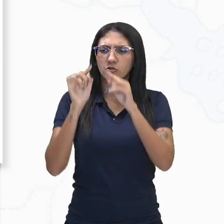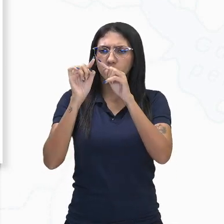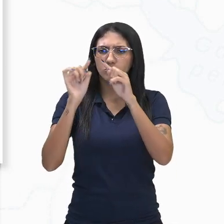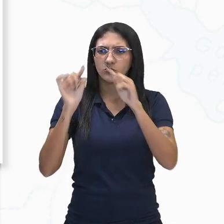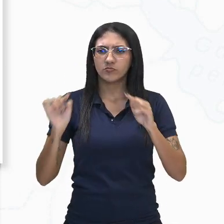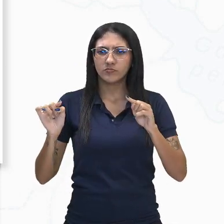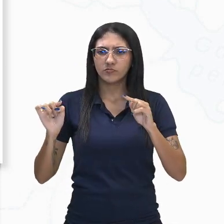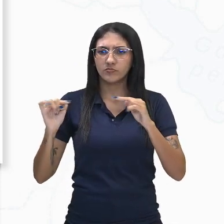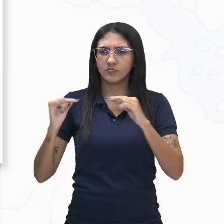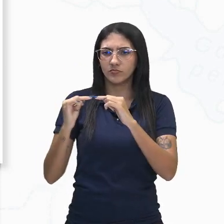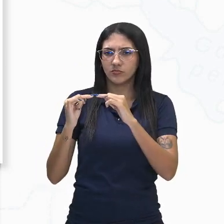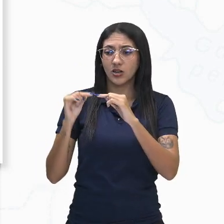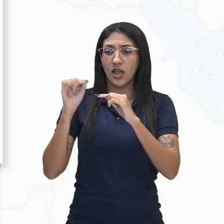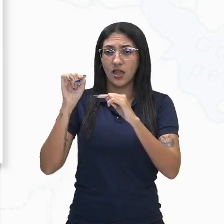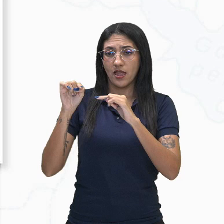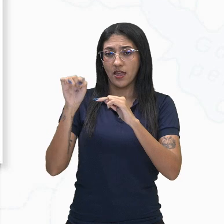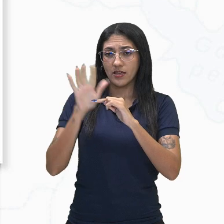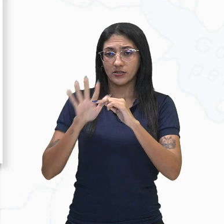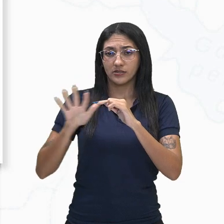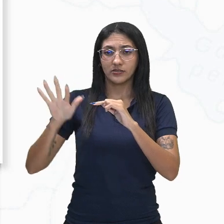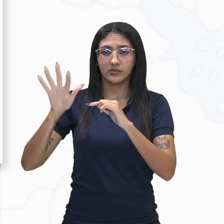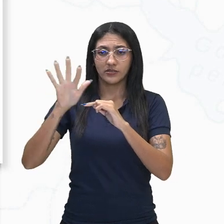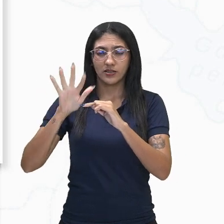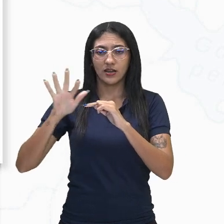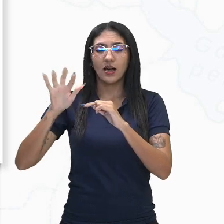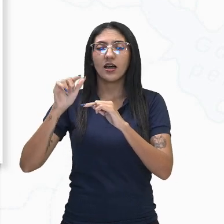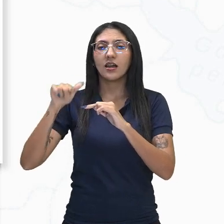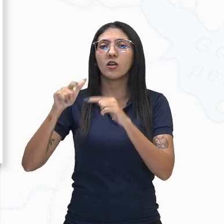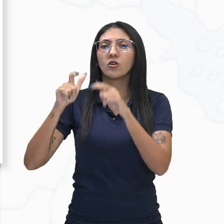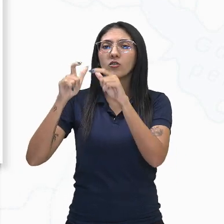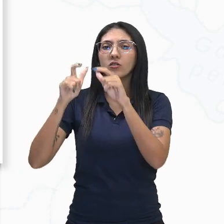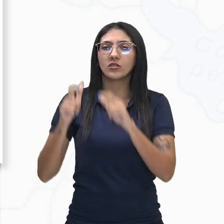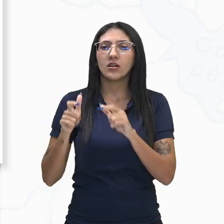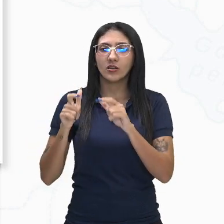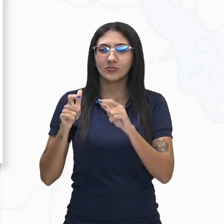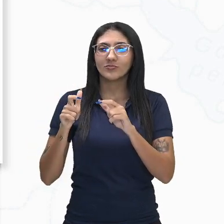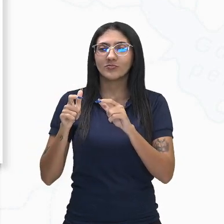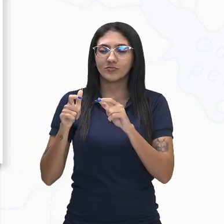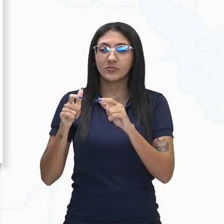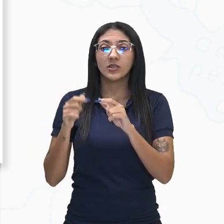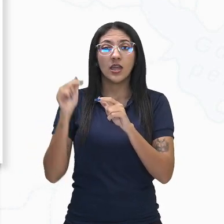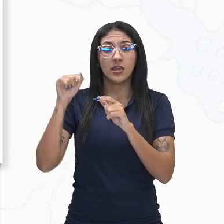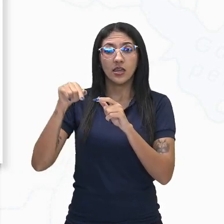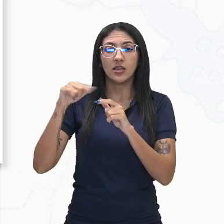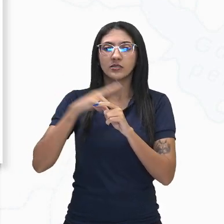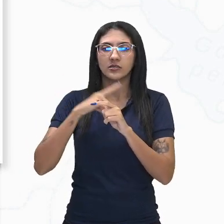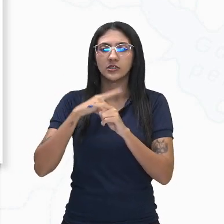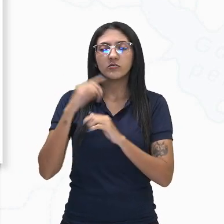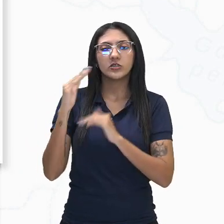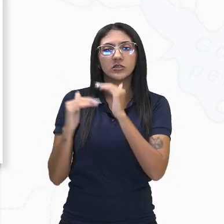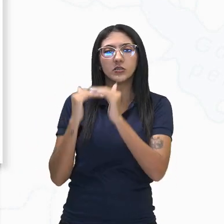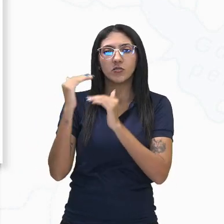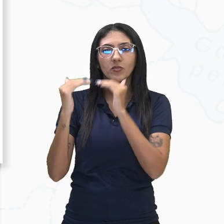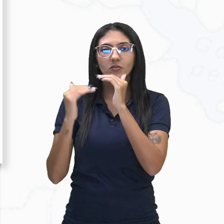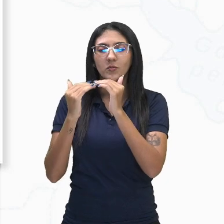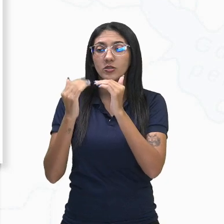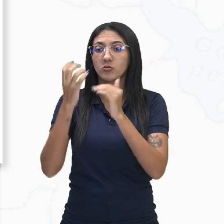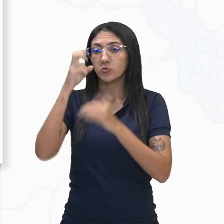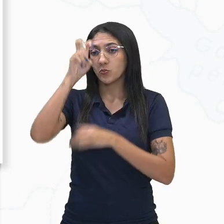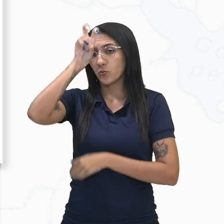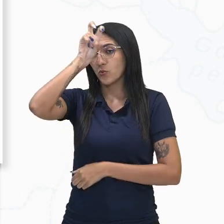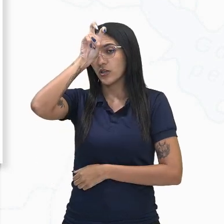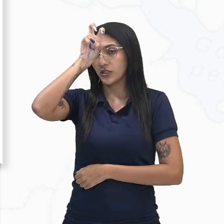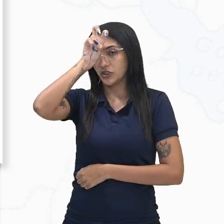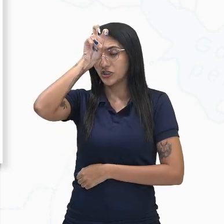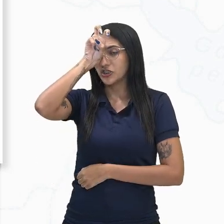desse triângulo ali é a região onde nós vamos ter o desenvolvimento do Egito, principalmente